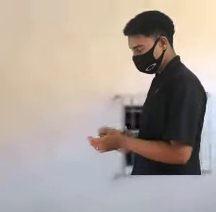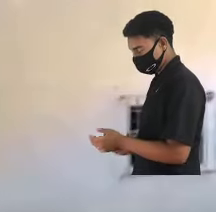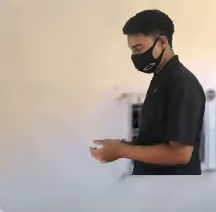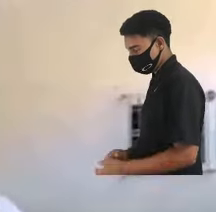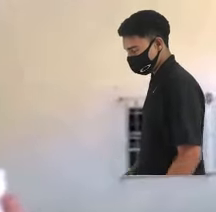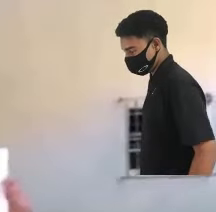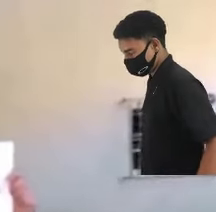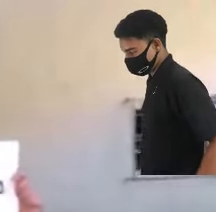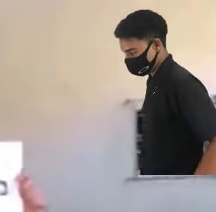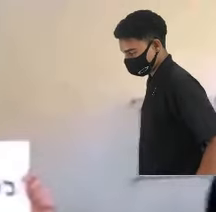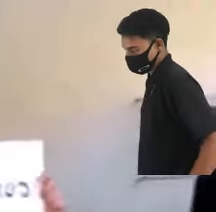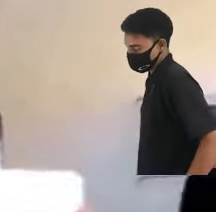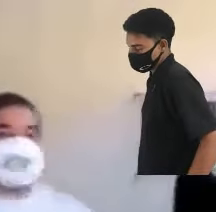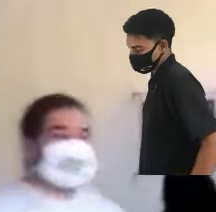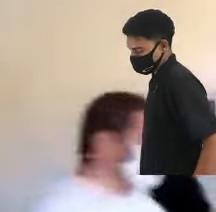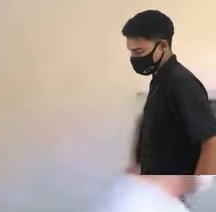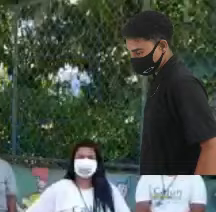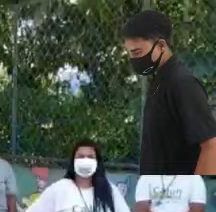Emocionamos nossos educadores com as cartinhas.